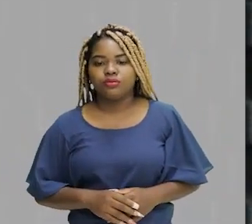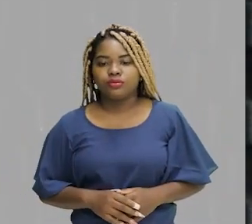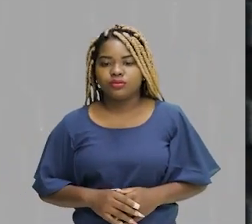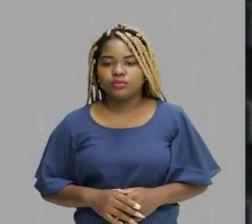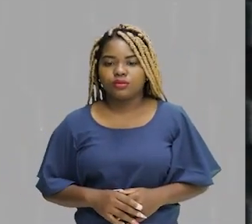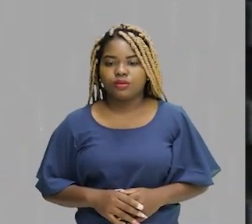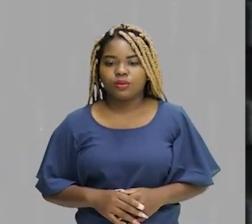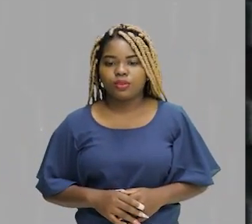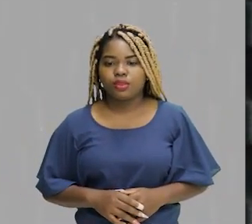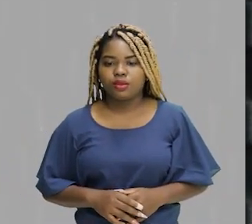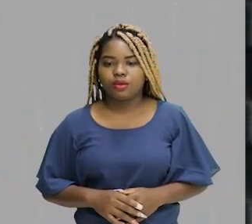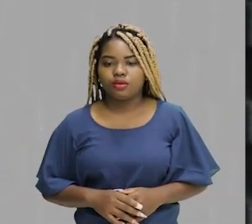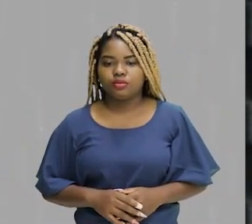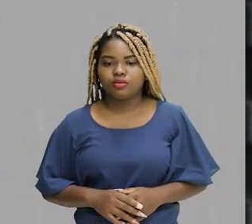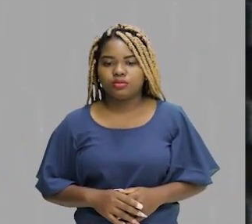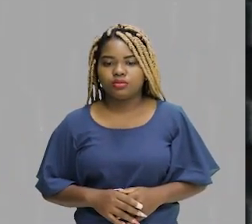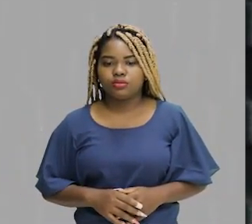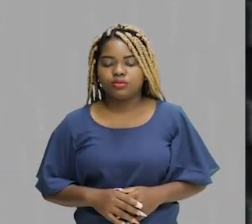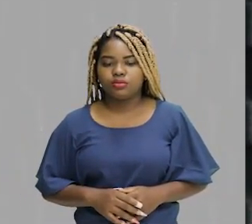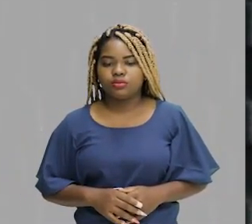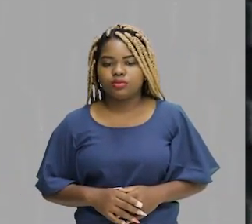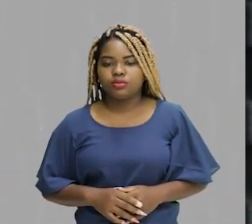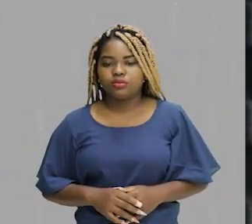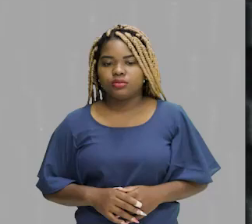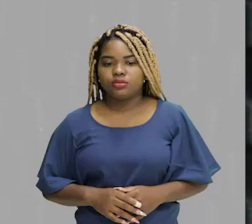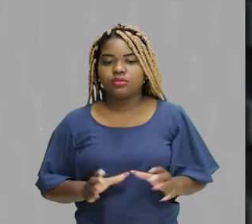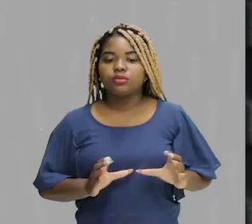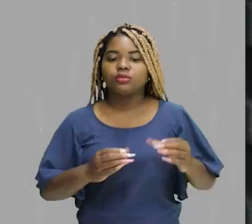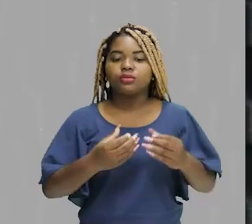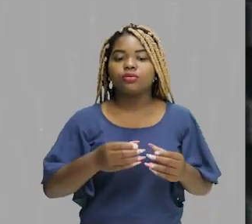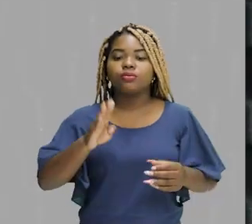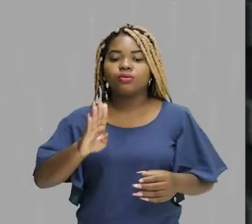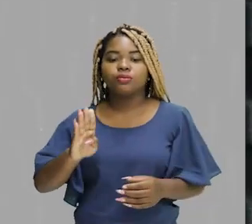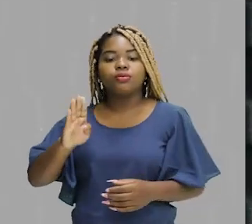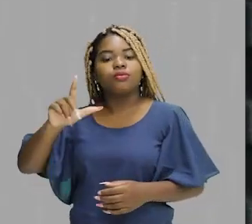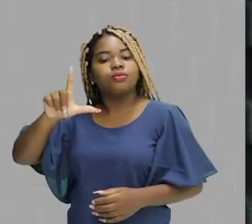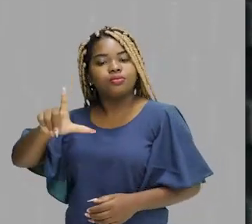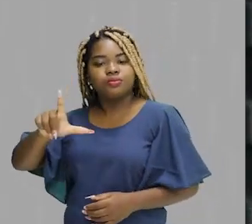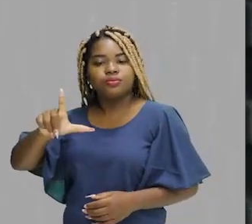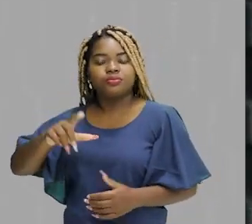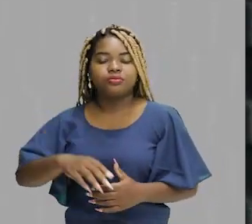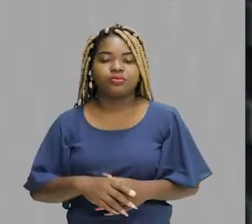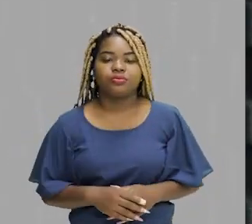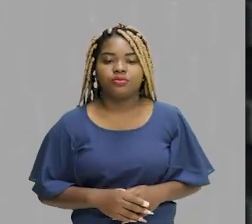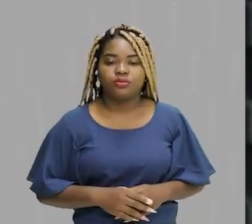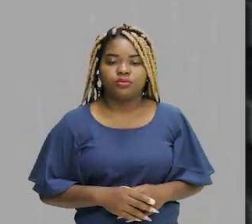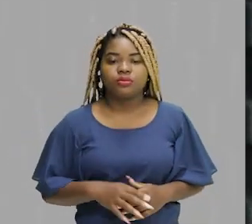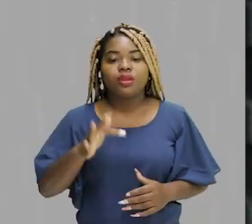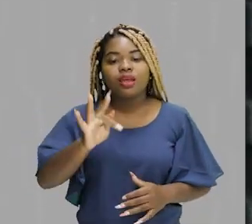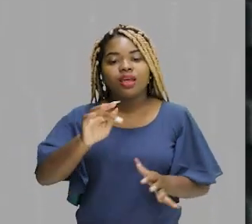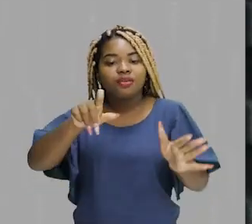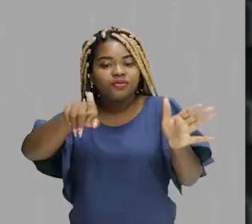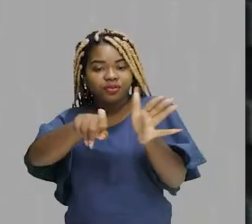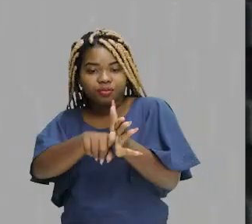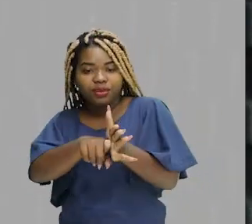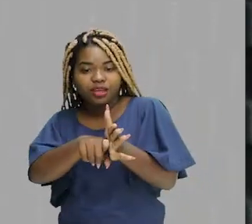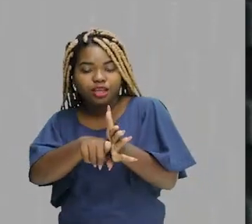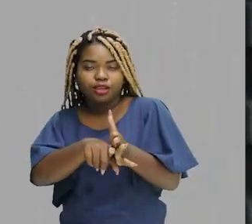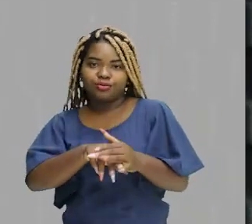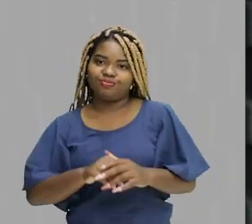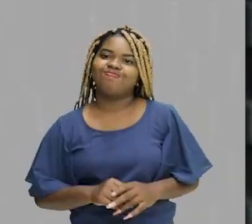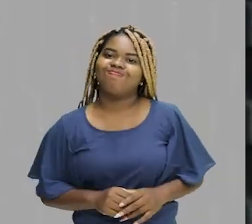ok? O BR é o brometo, F-,